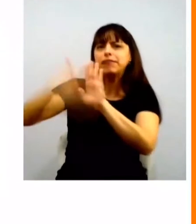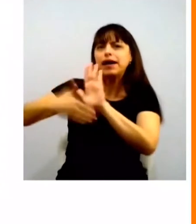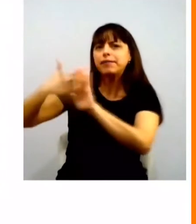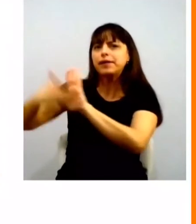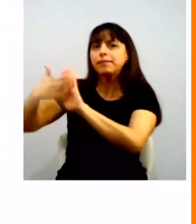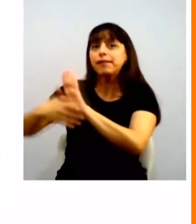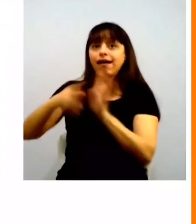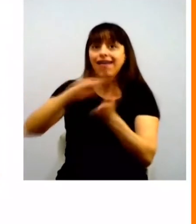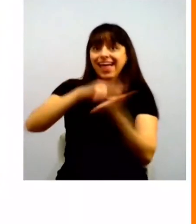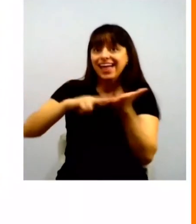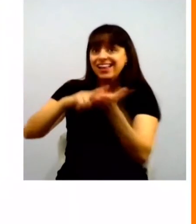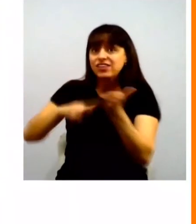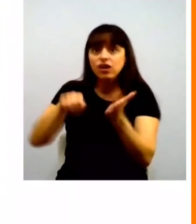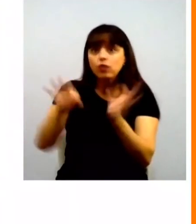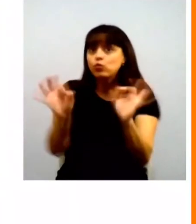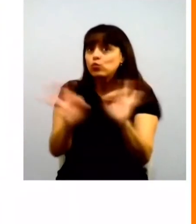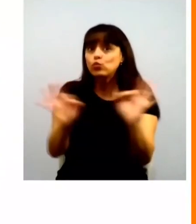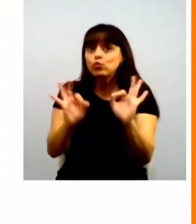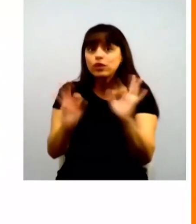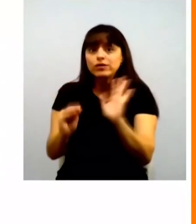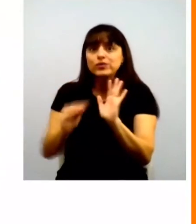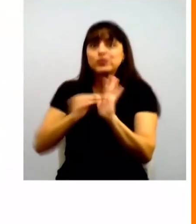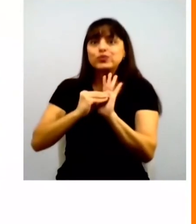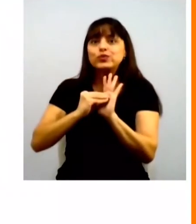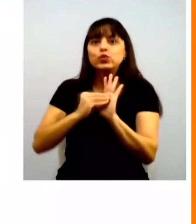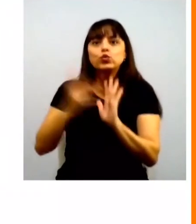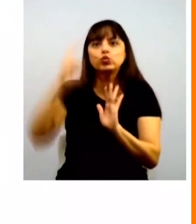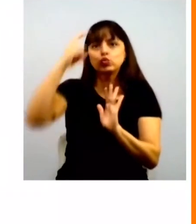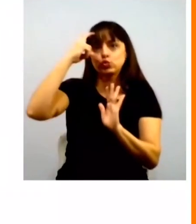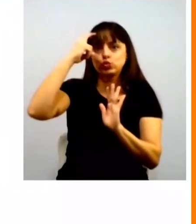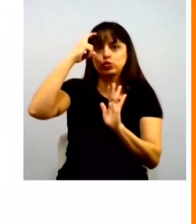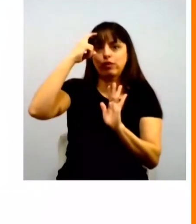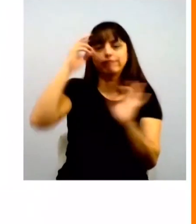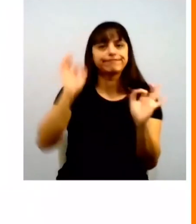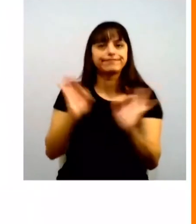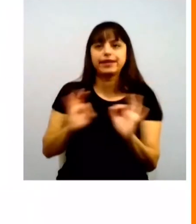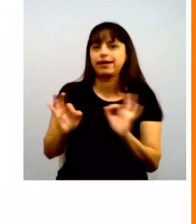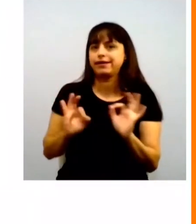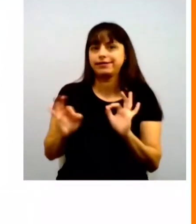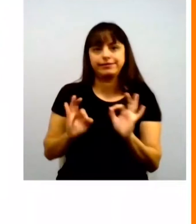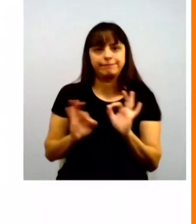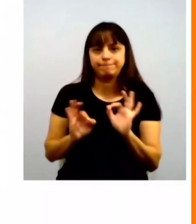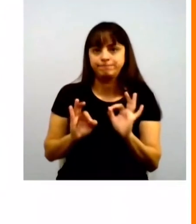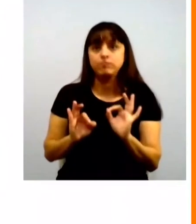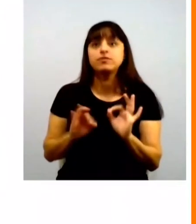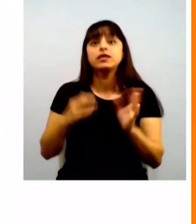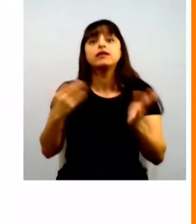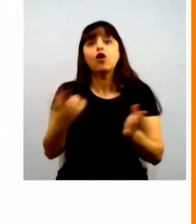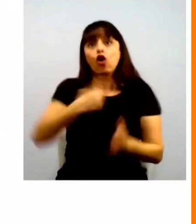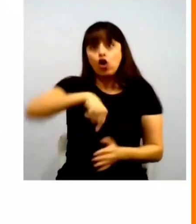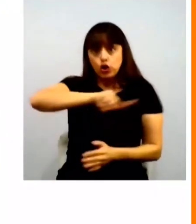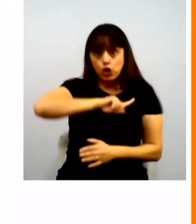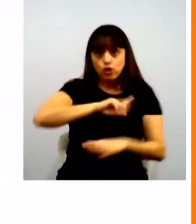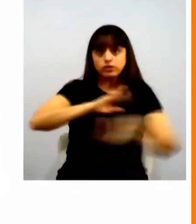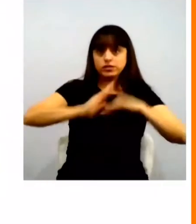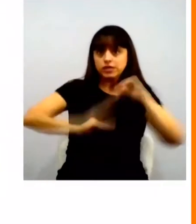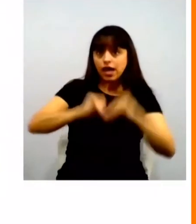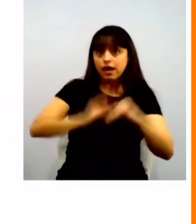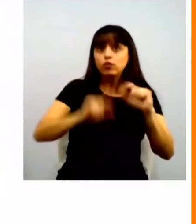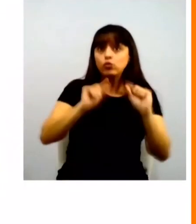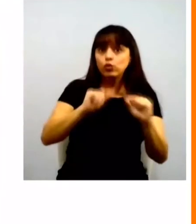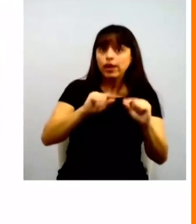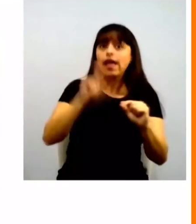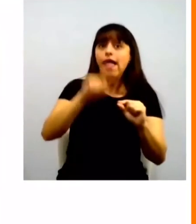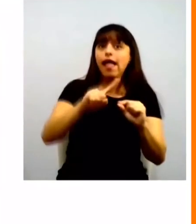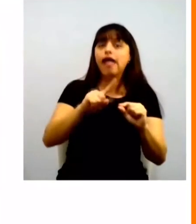de identificar o que a cultura aporta ao desenvolvimento em estas conferências internacionais. Portanto, temos de levantar a mão